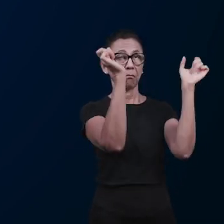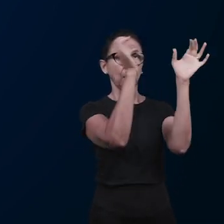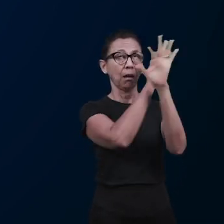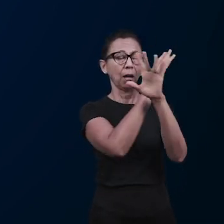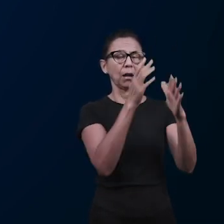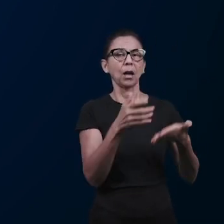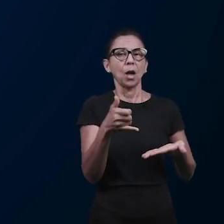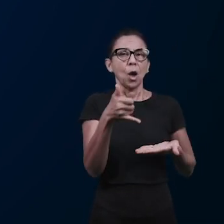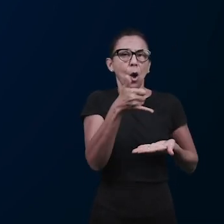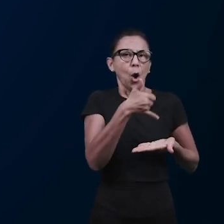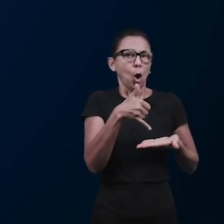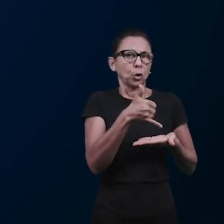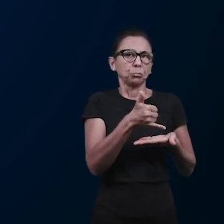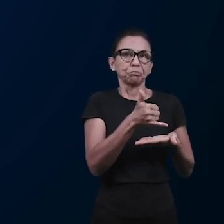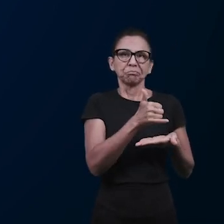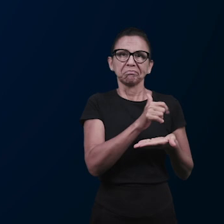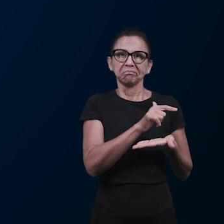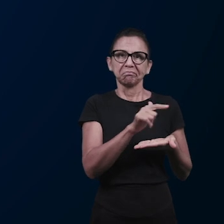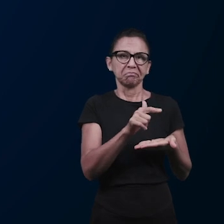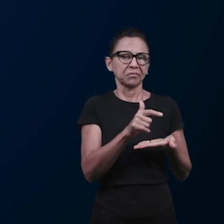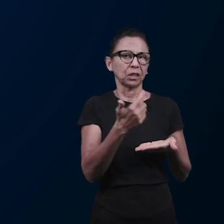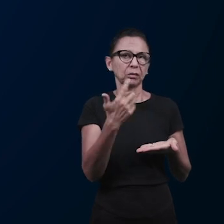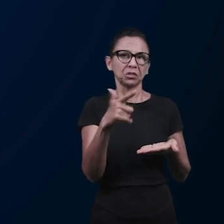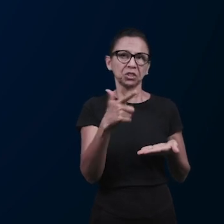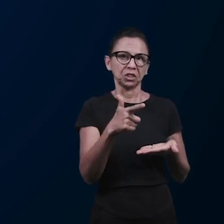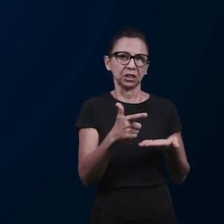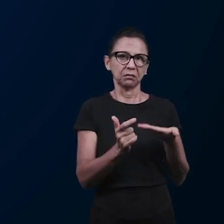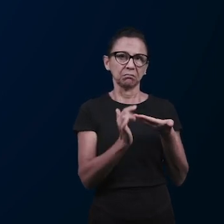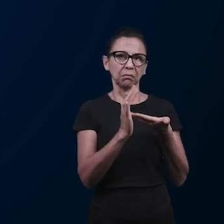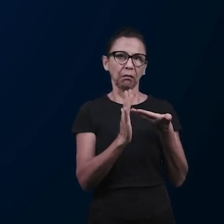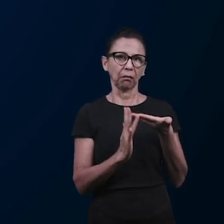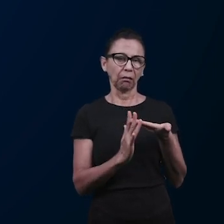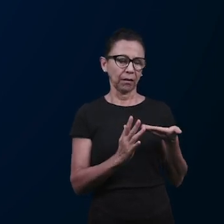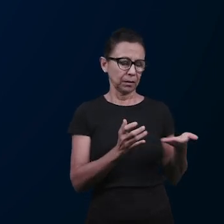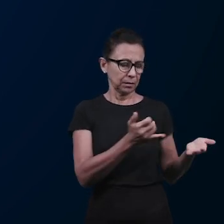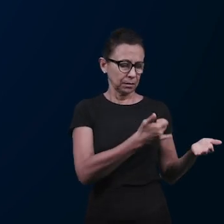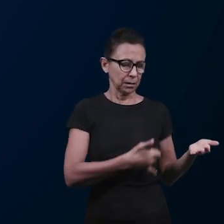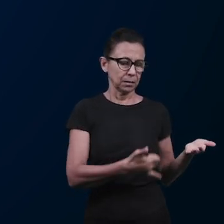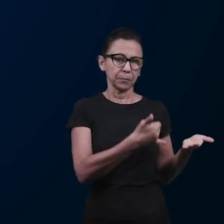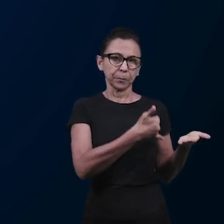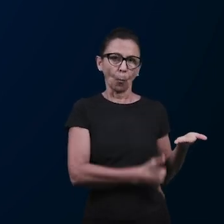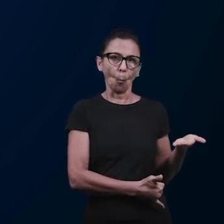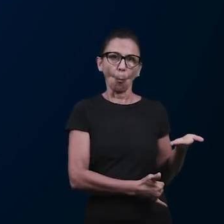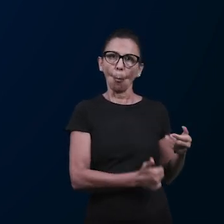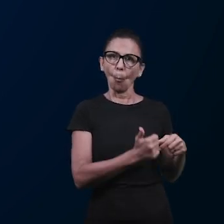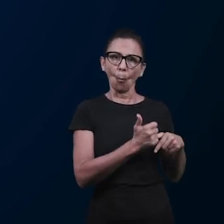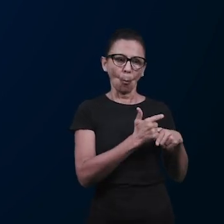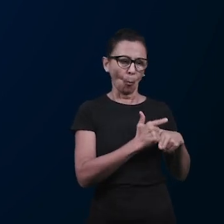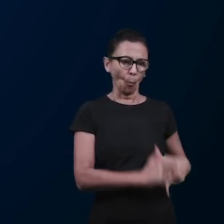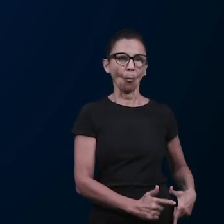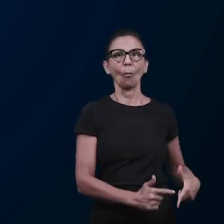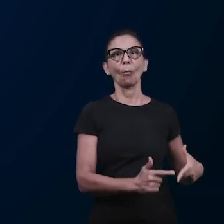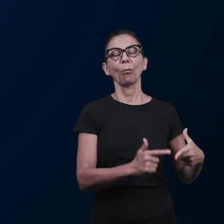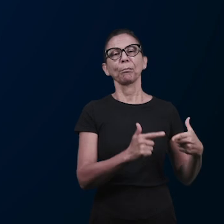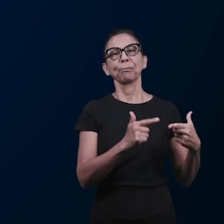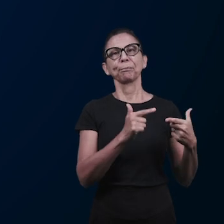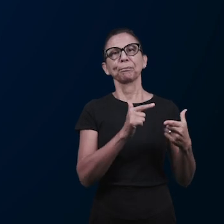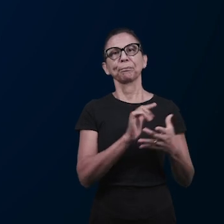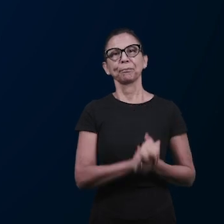o óleo reserva não tem a luz da candeia, e sem a luz da candeia o noivo não vai reconhecer quem